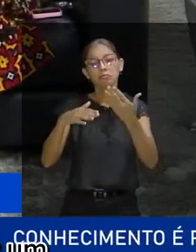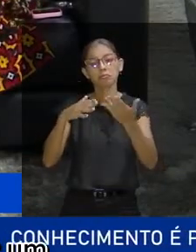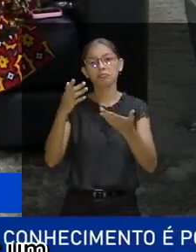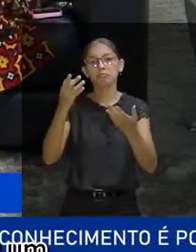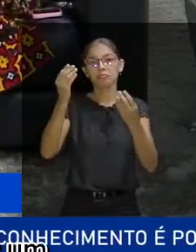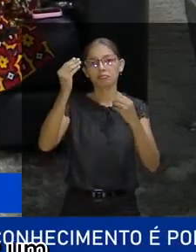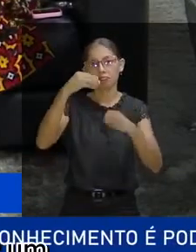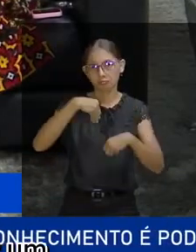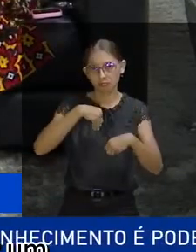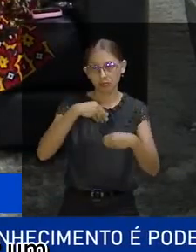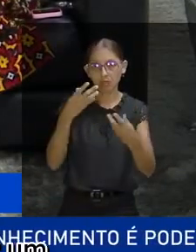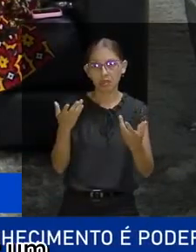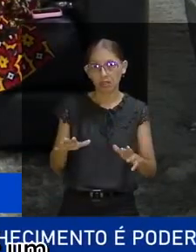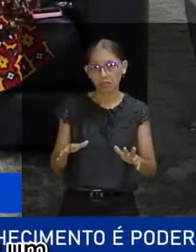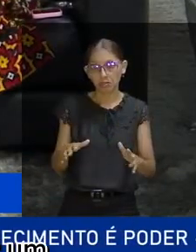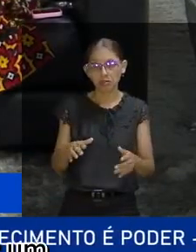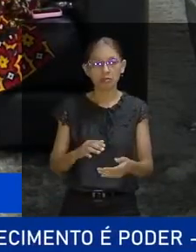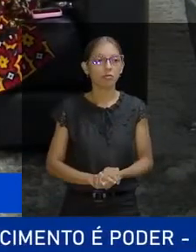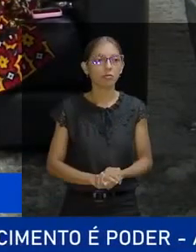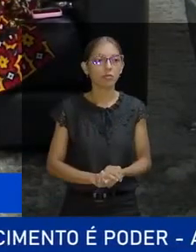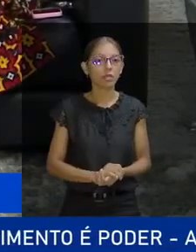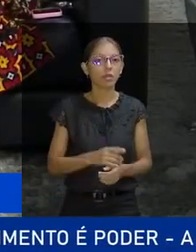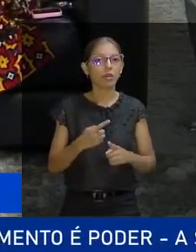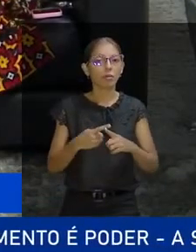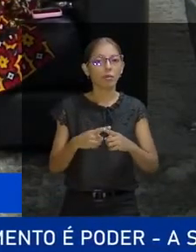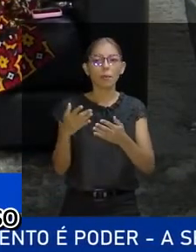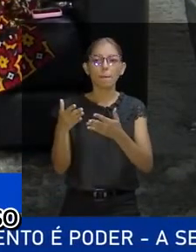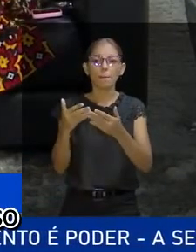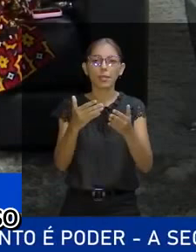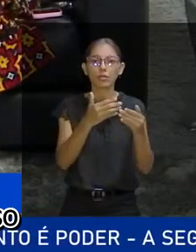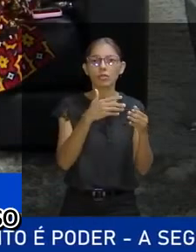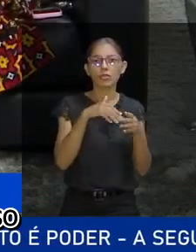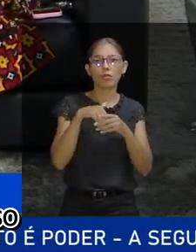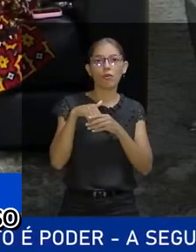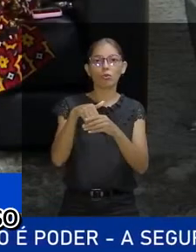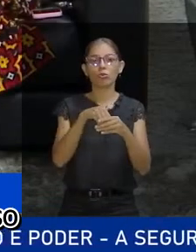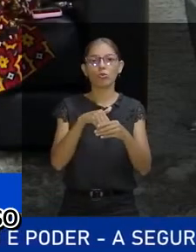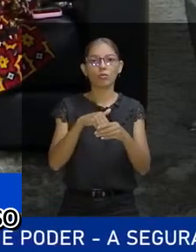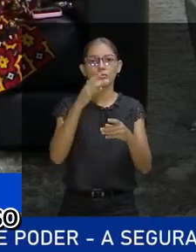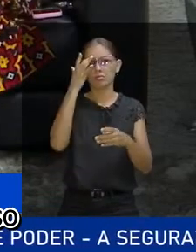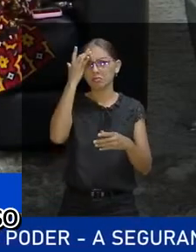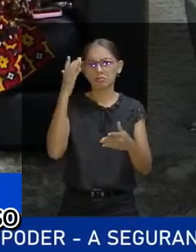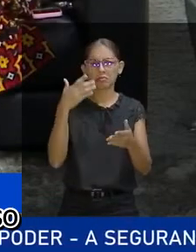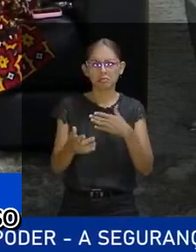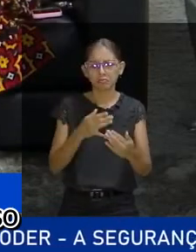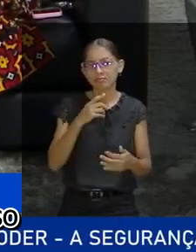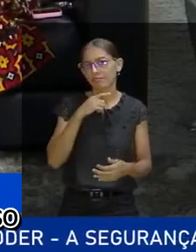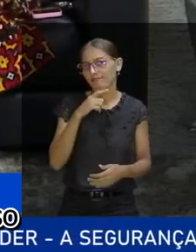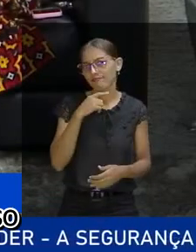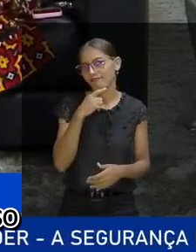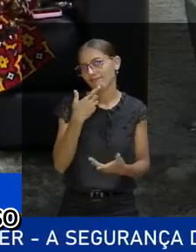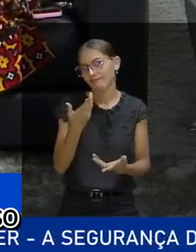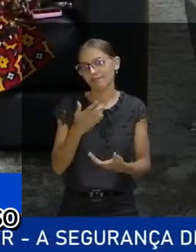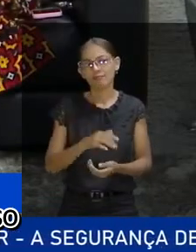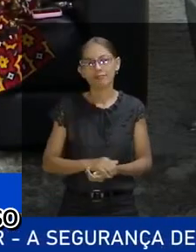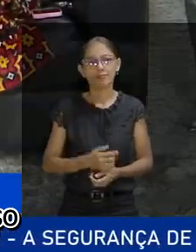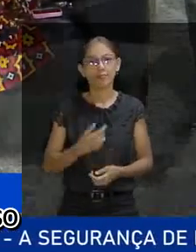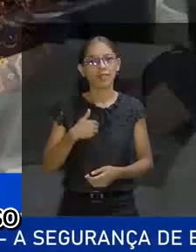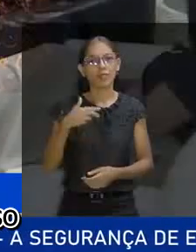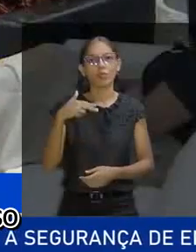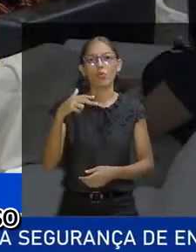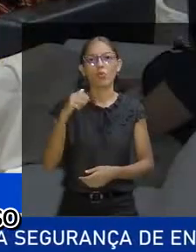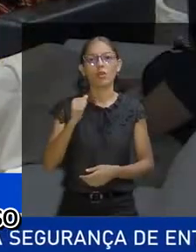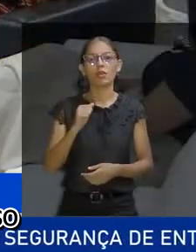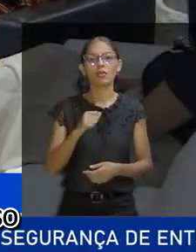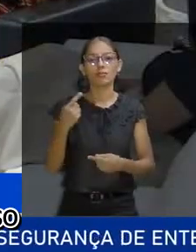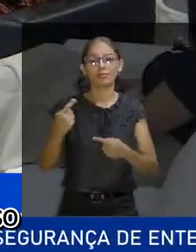fora, quando a gente vai para pedir voto, não é para qualquer um. Eu nunca fui político, Paulo, mas eu converso muito com todos, de